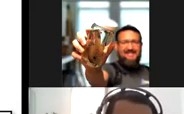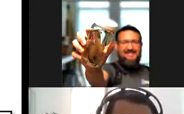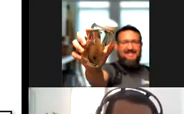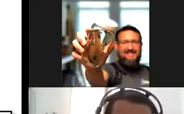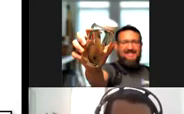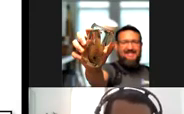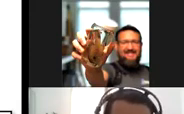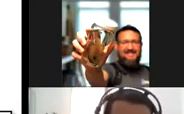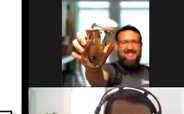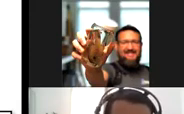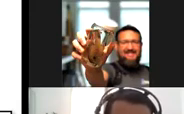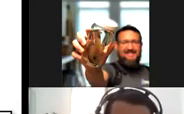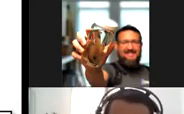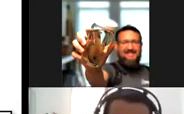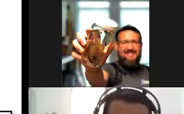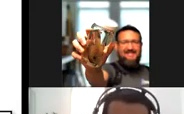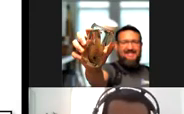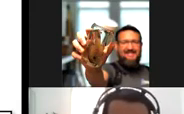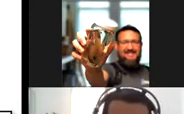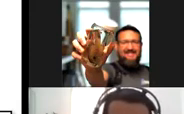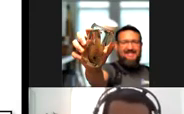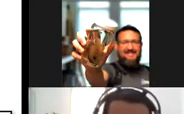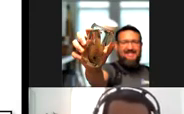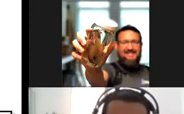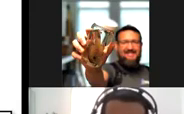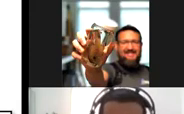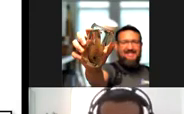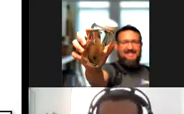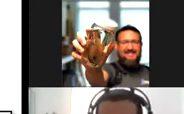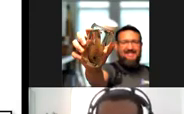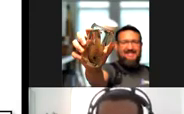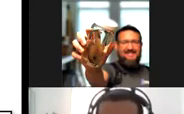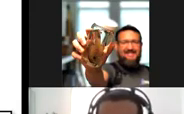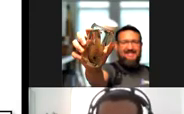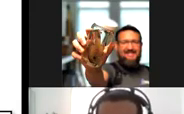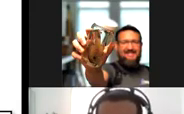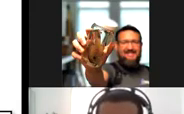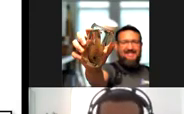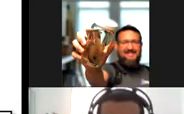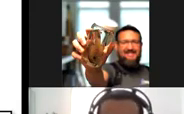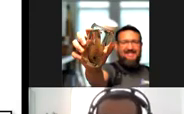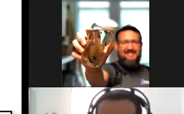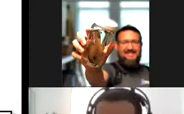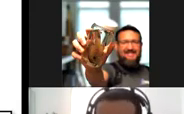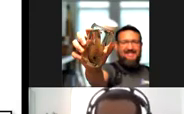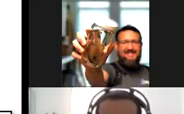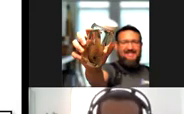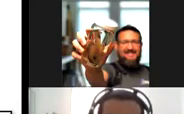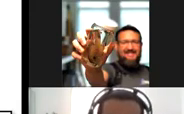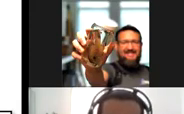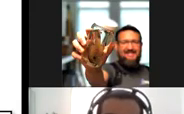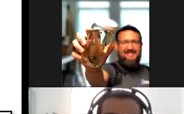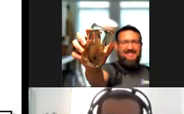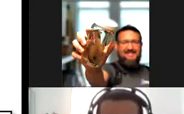estava preocupado com a distribuição de algumas espécies, a gente melhorou nossa capacidade computacional, né? As